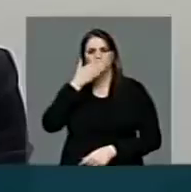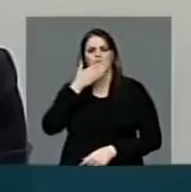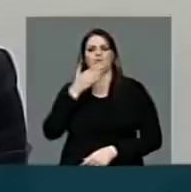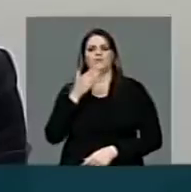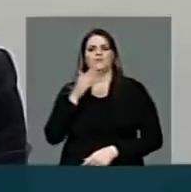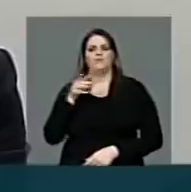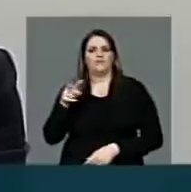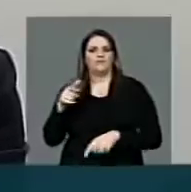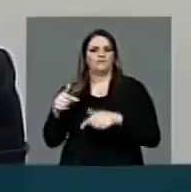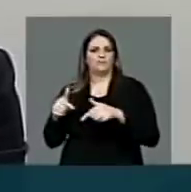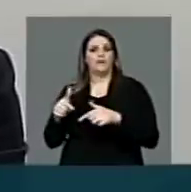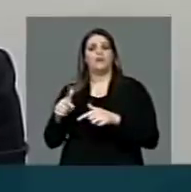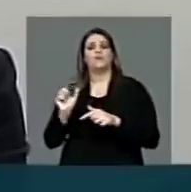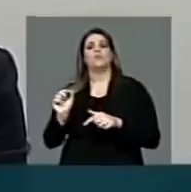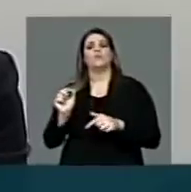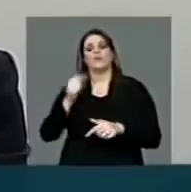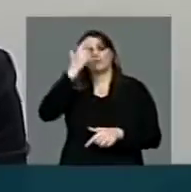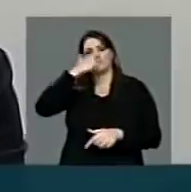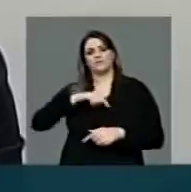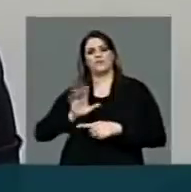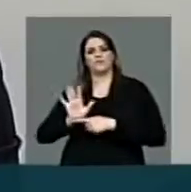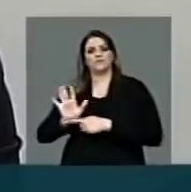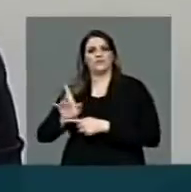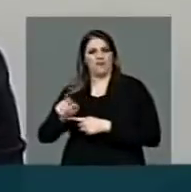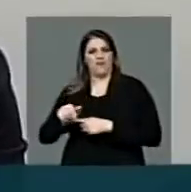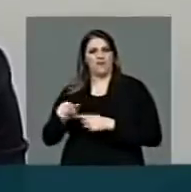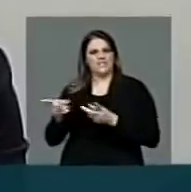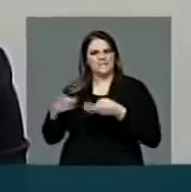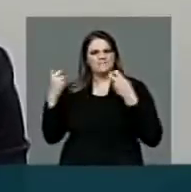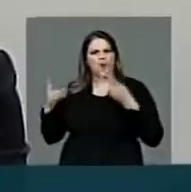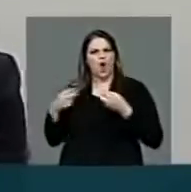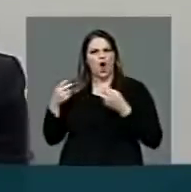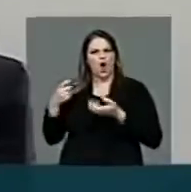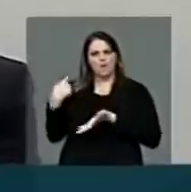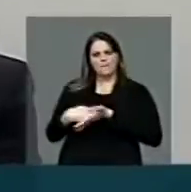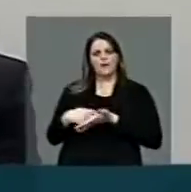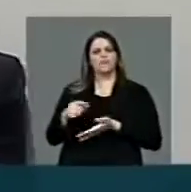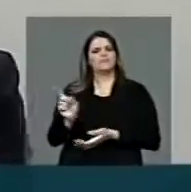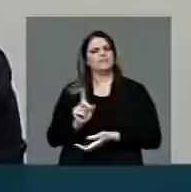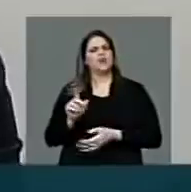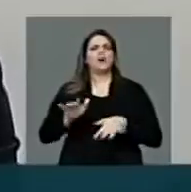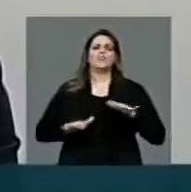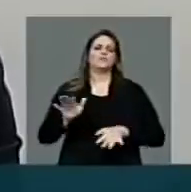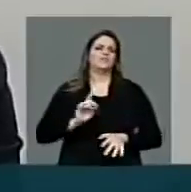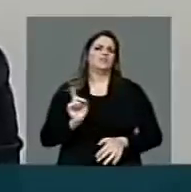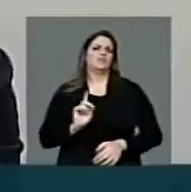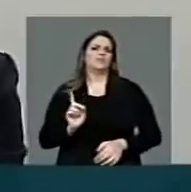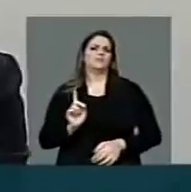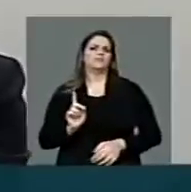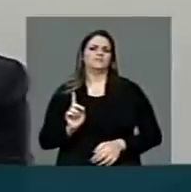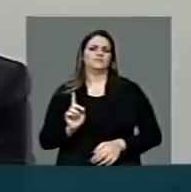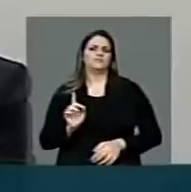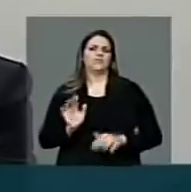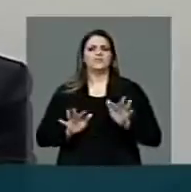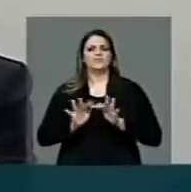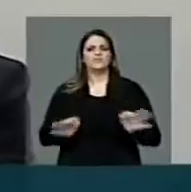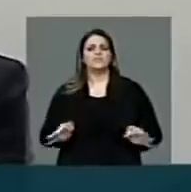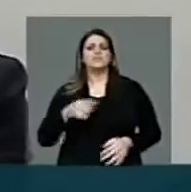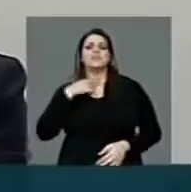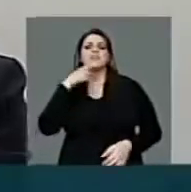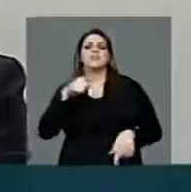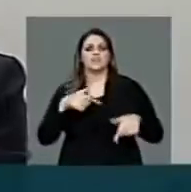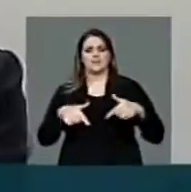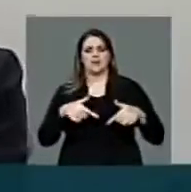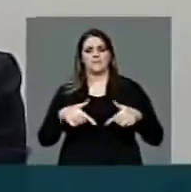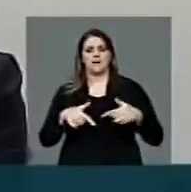feitos pelas prostitutas, nem todo mediador é um explorador sexual. É preciso distinguir uma coisa da outra, porque nenhum trabalhador